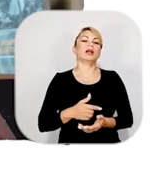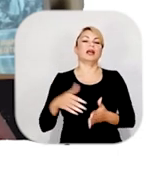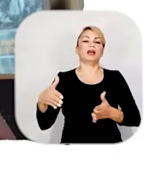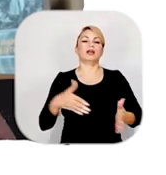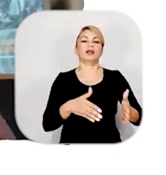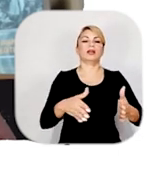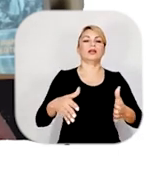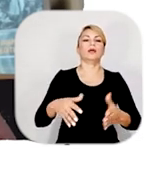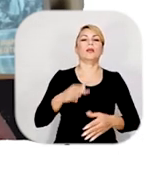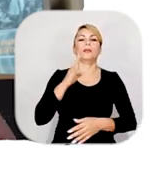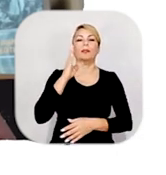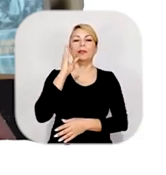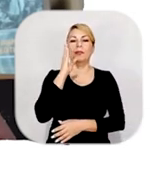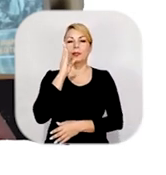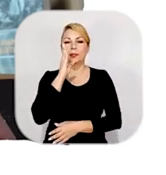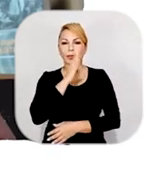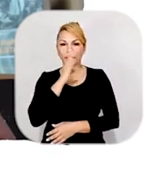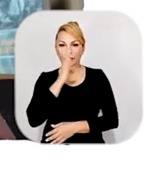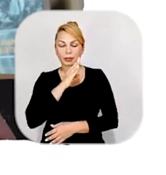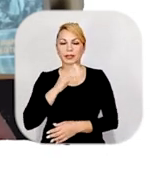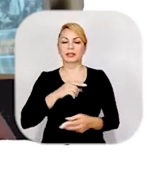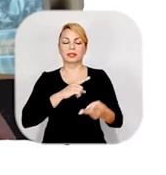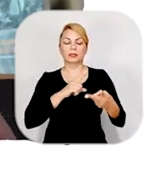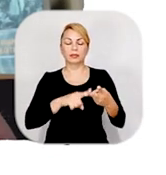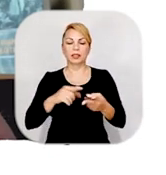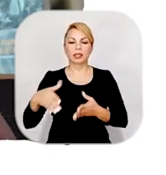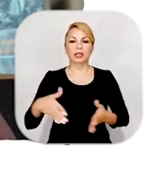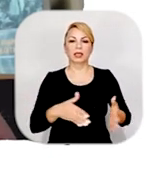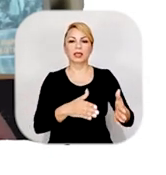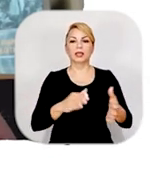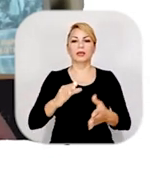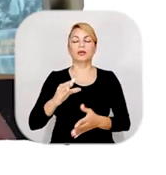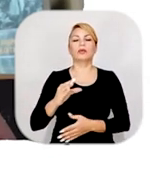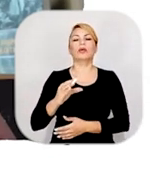Kwanzaa, Aikanã, Rio Corumbiara,